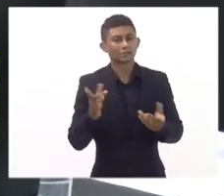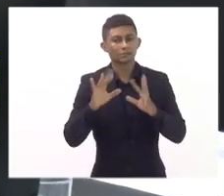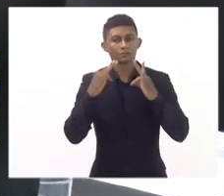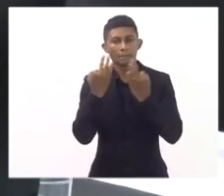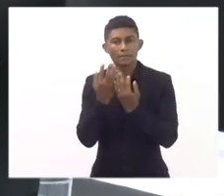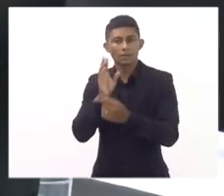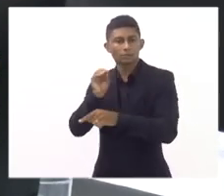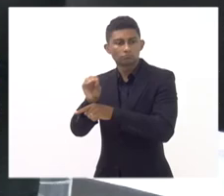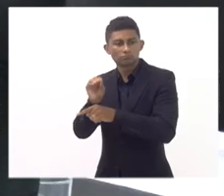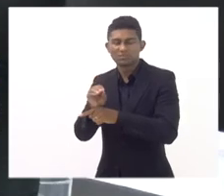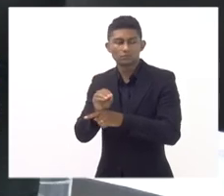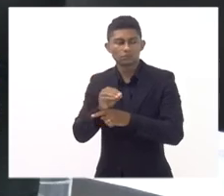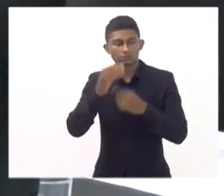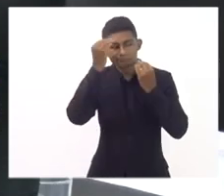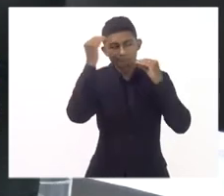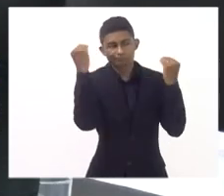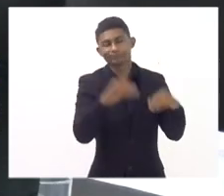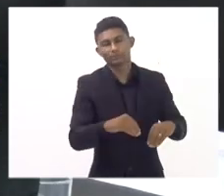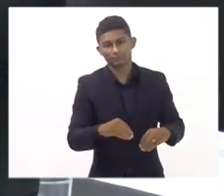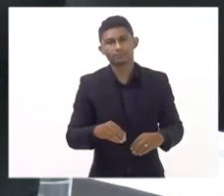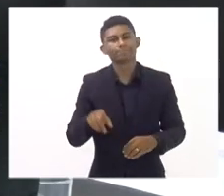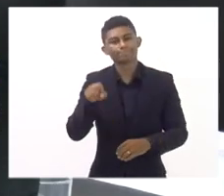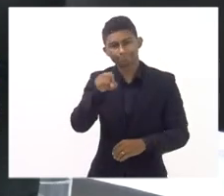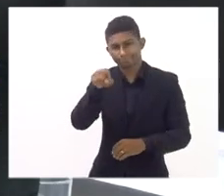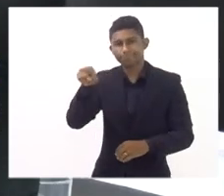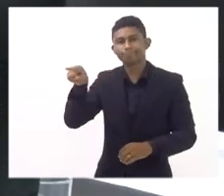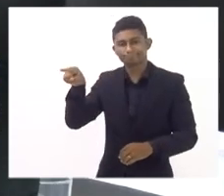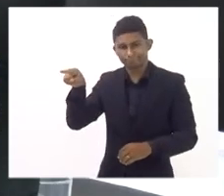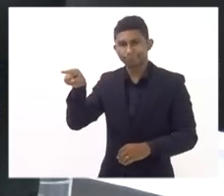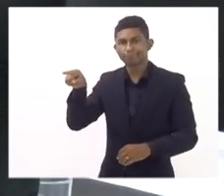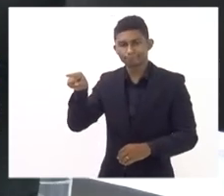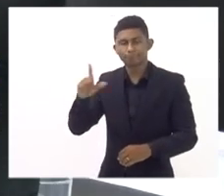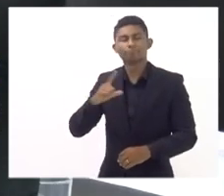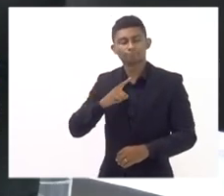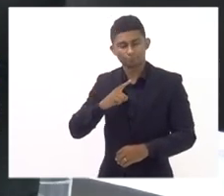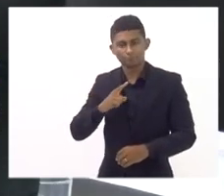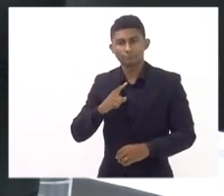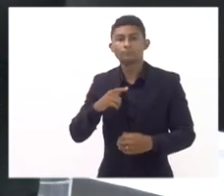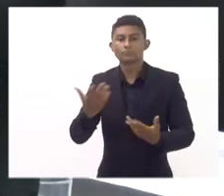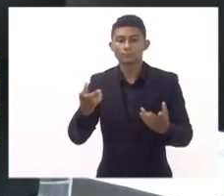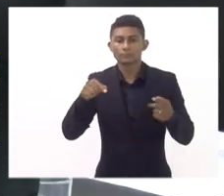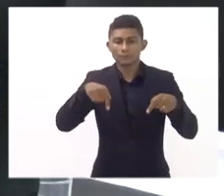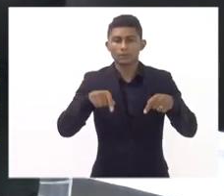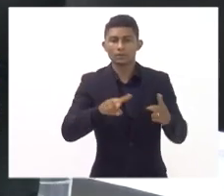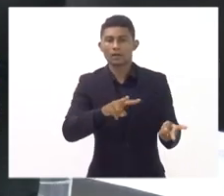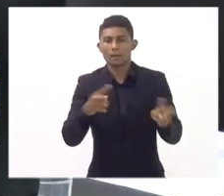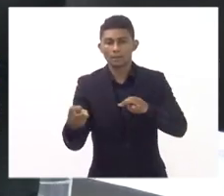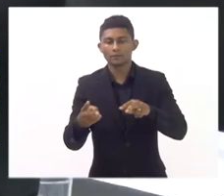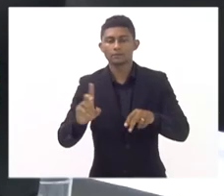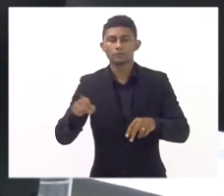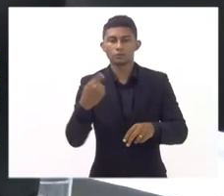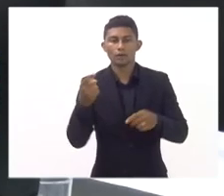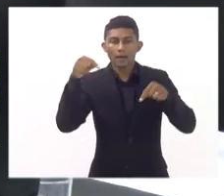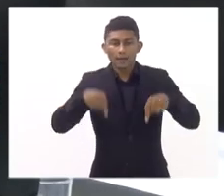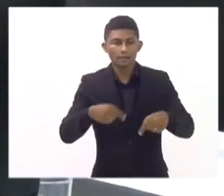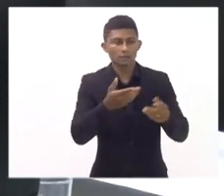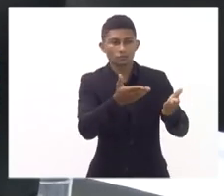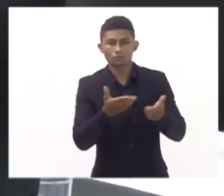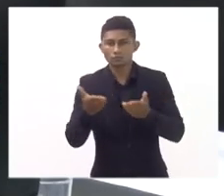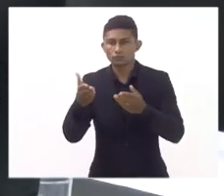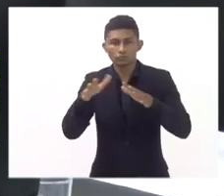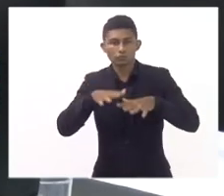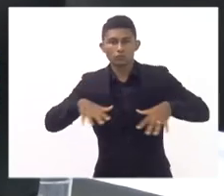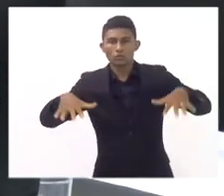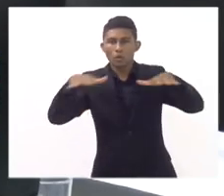sustento da sua família. Então, o principal encaminhamento é esse, né? A gente queria essa audiência aqui com todos esses atores para